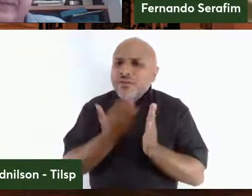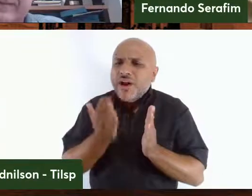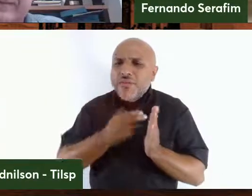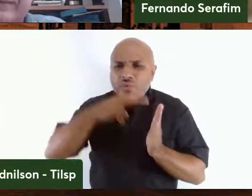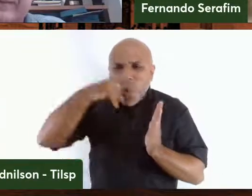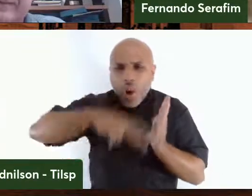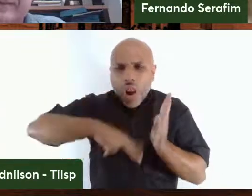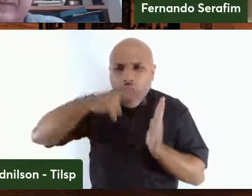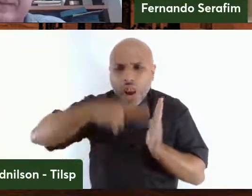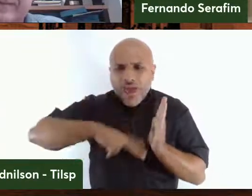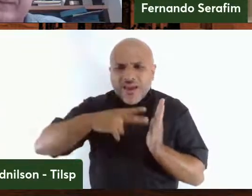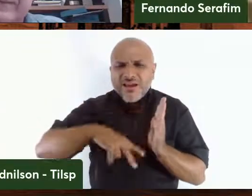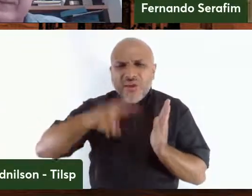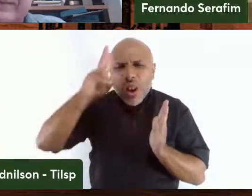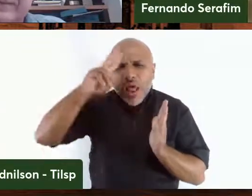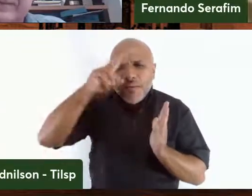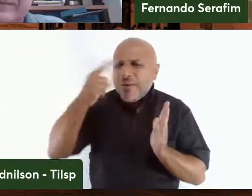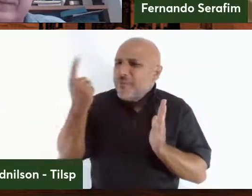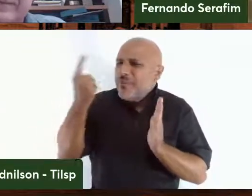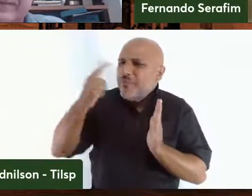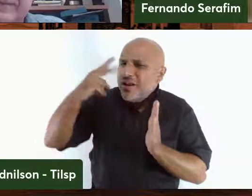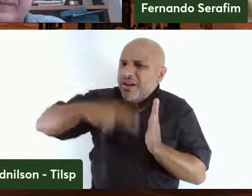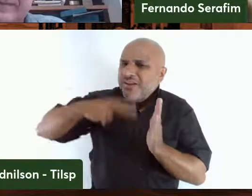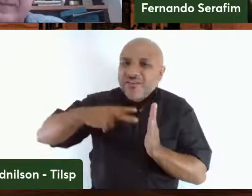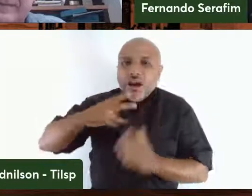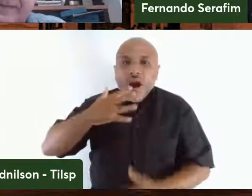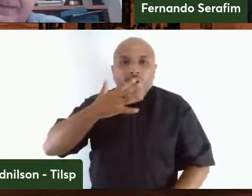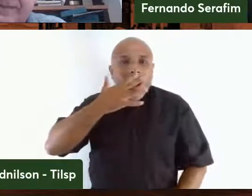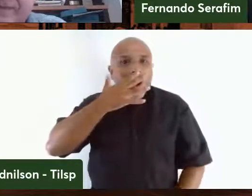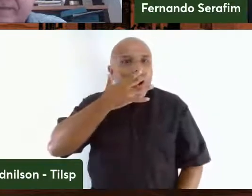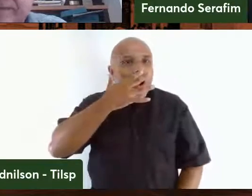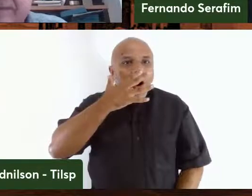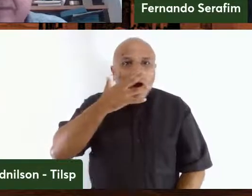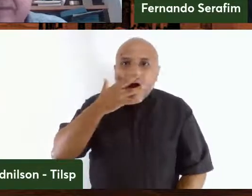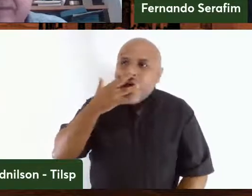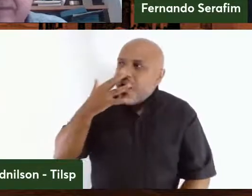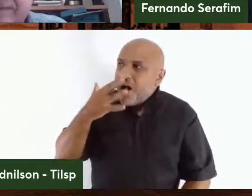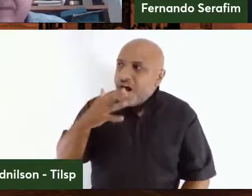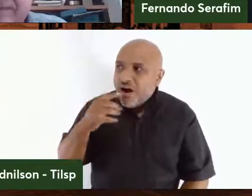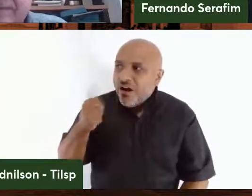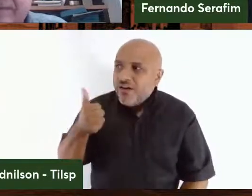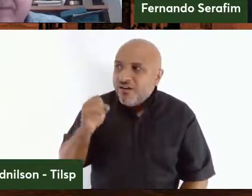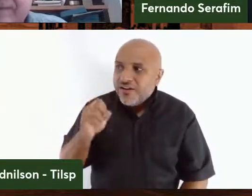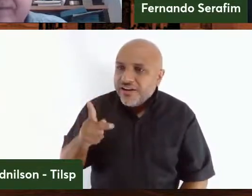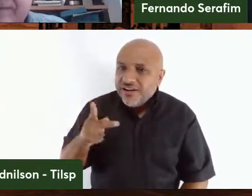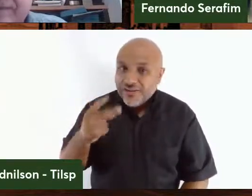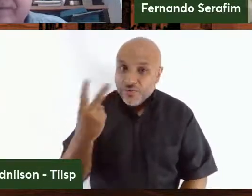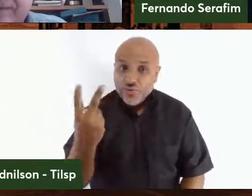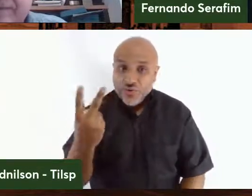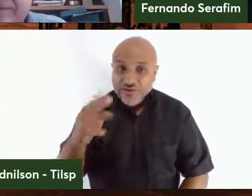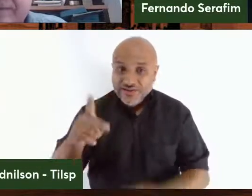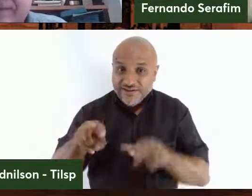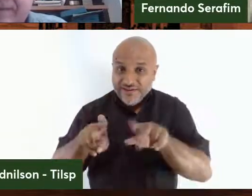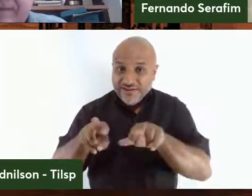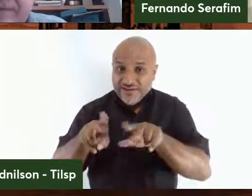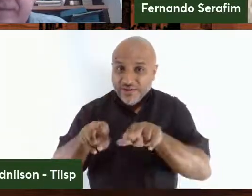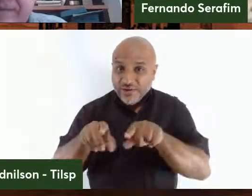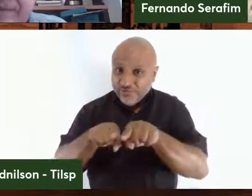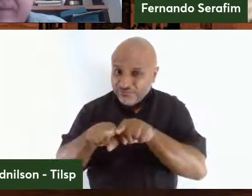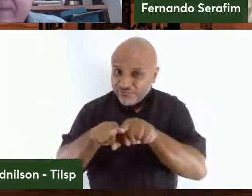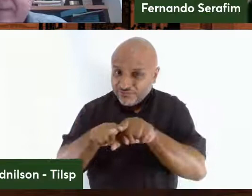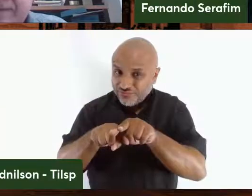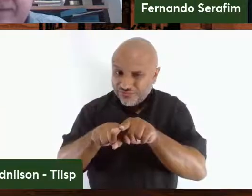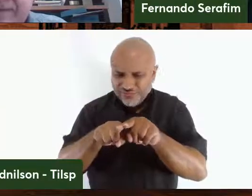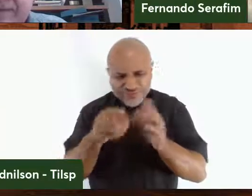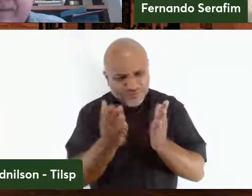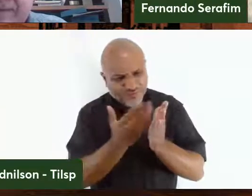que na minha primeira leitura eu fiquei encantado com a ideia de pensar o seguinte, peraí, ok, temos dois irmãos aqui no título, mas na